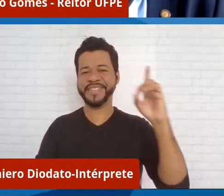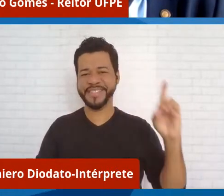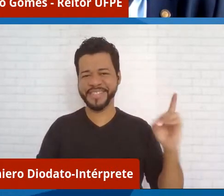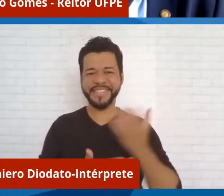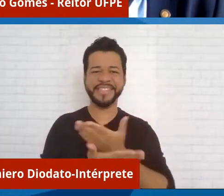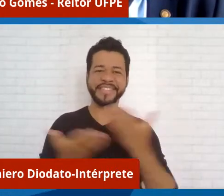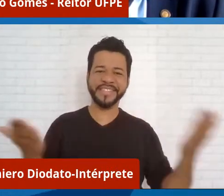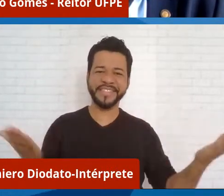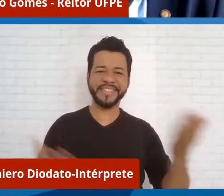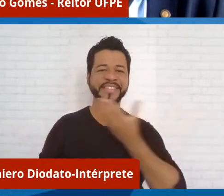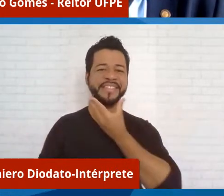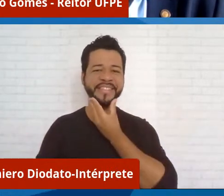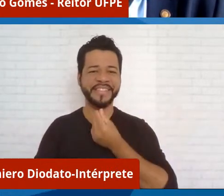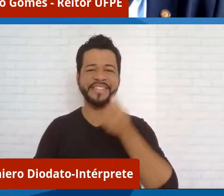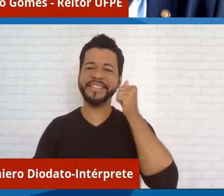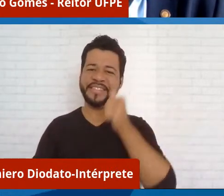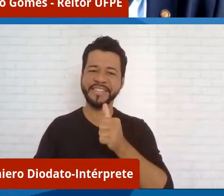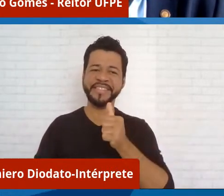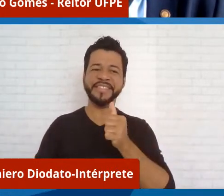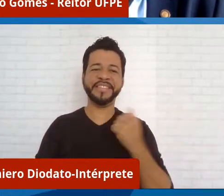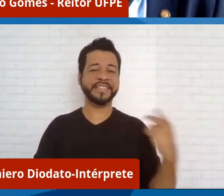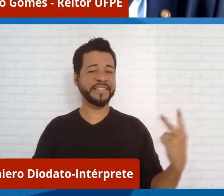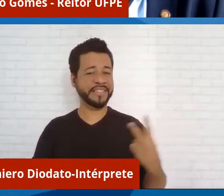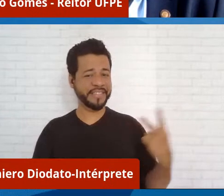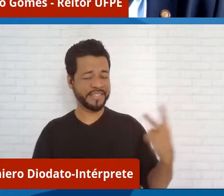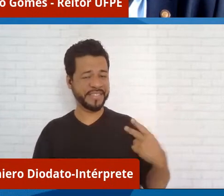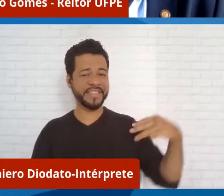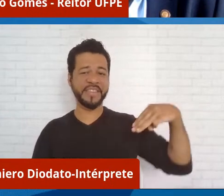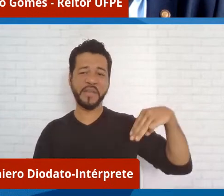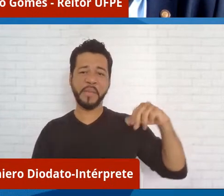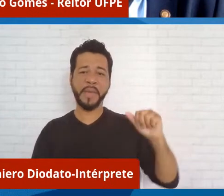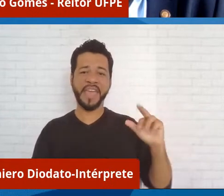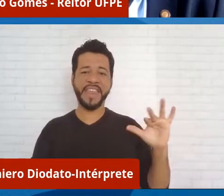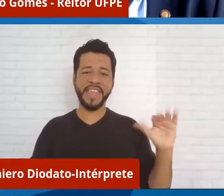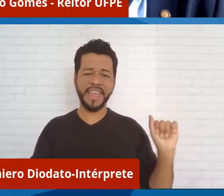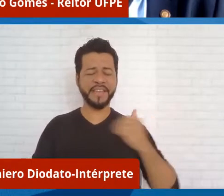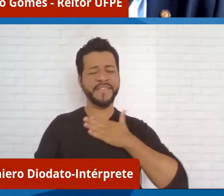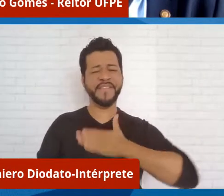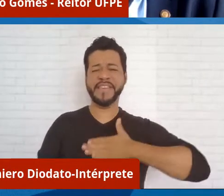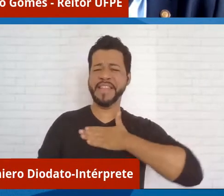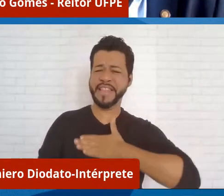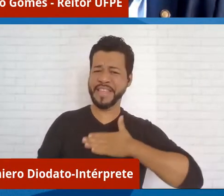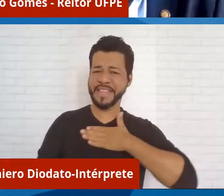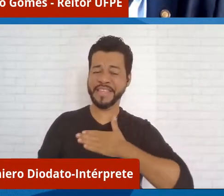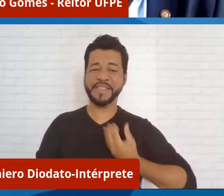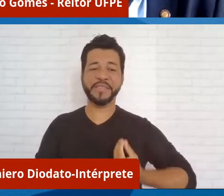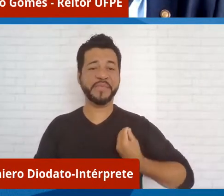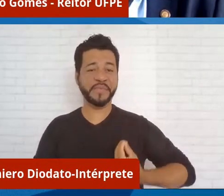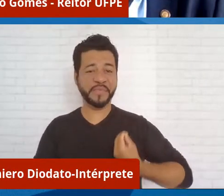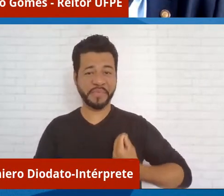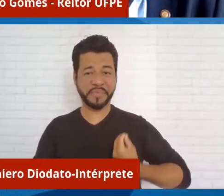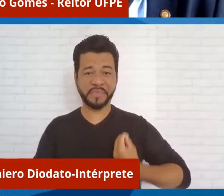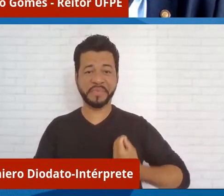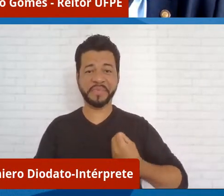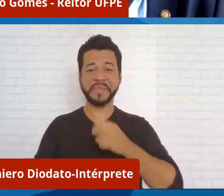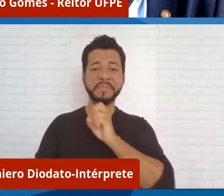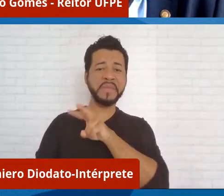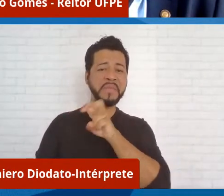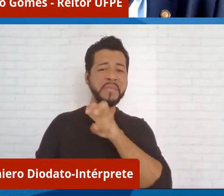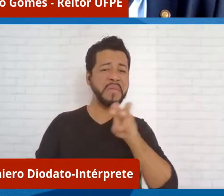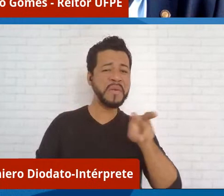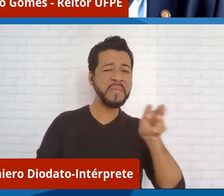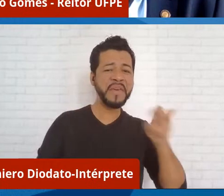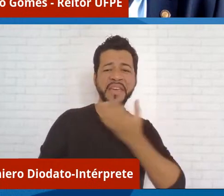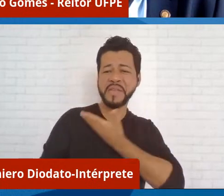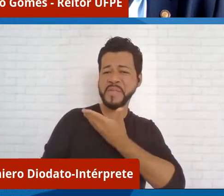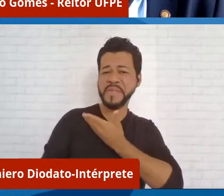A gente, eu e Maria, estamos muito, muito felizes de estar aqui, né? E já vendo tantos colegas do